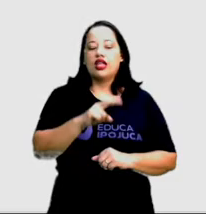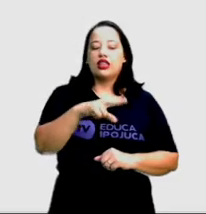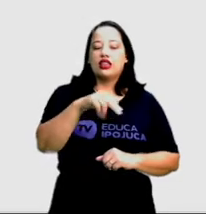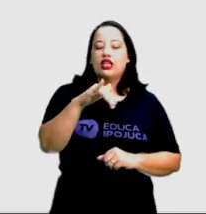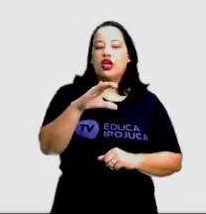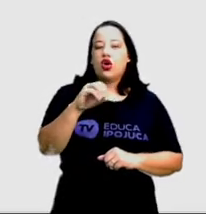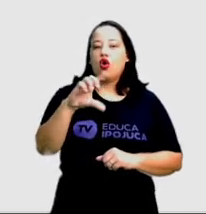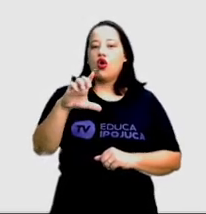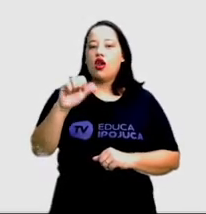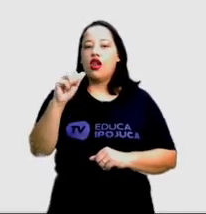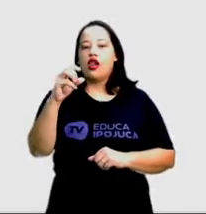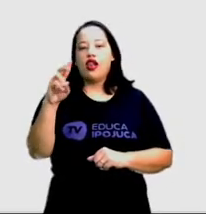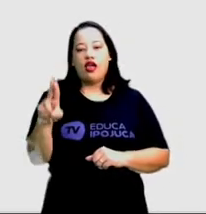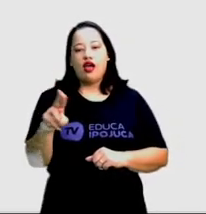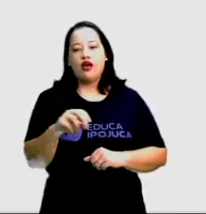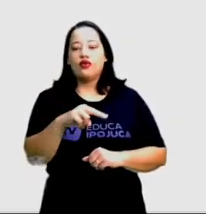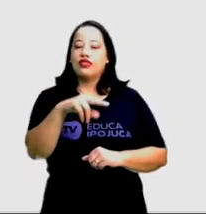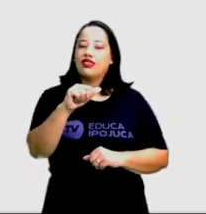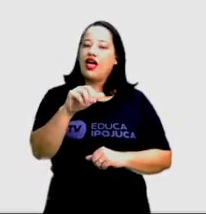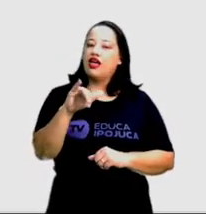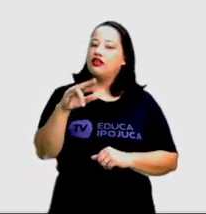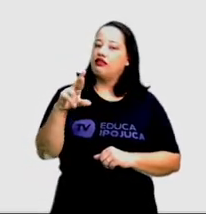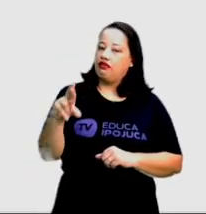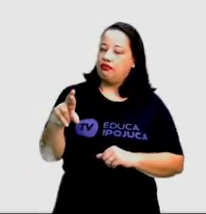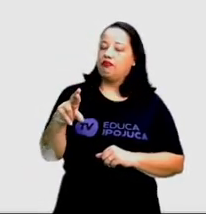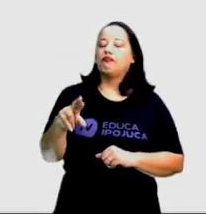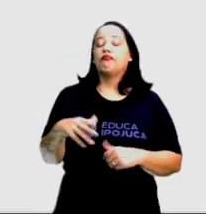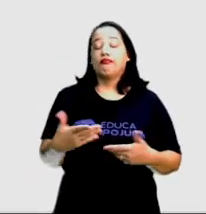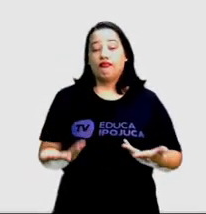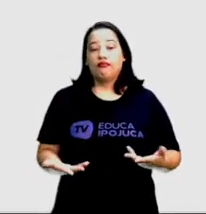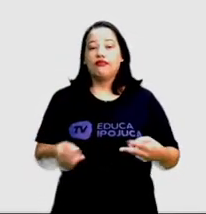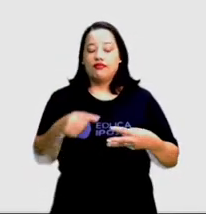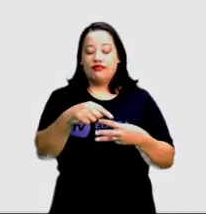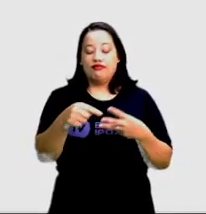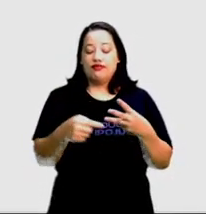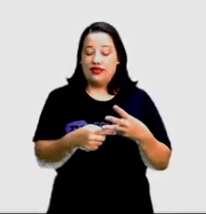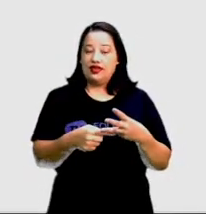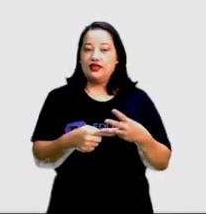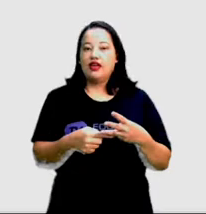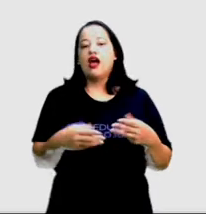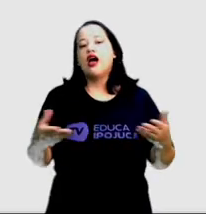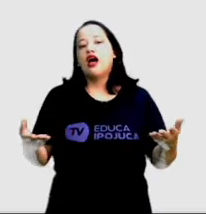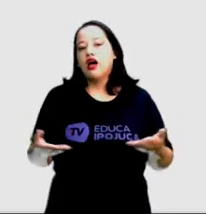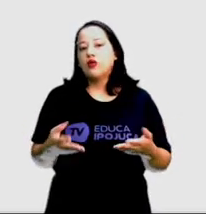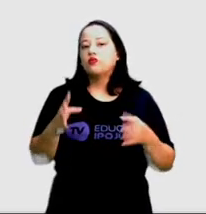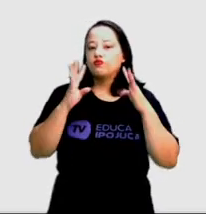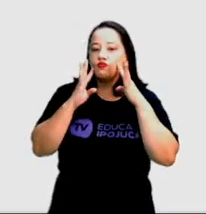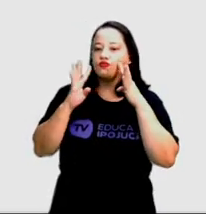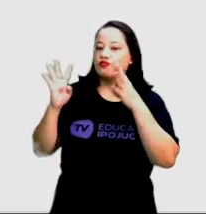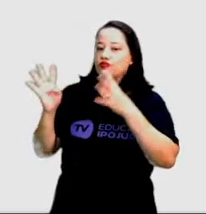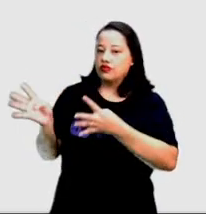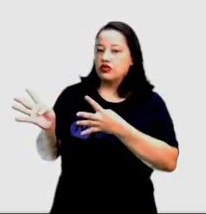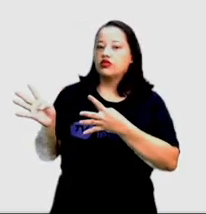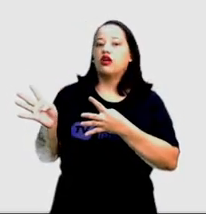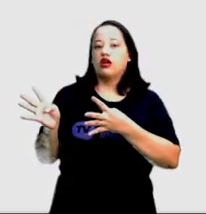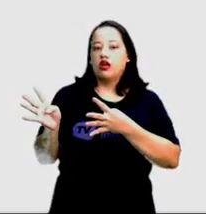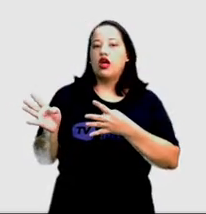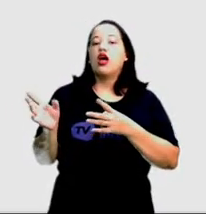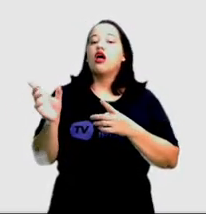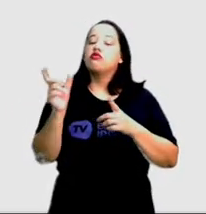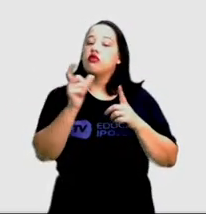Nicolau e Naí. Observe então, com bastante atenção, crianças, que todas essas